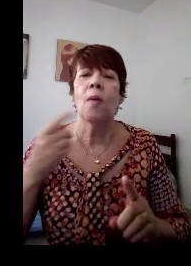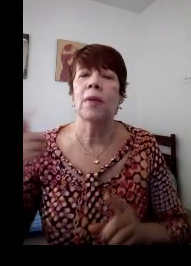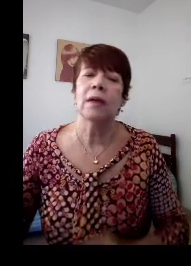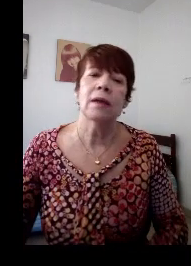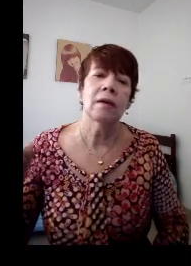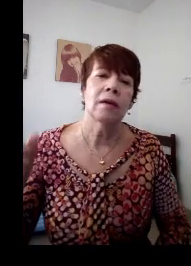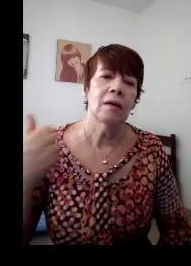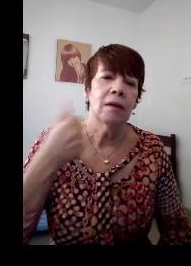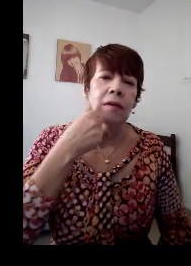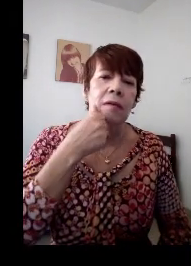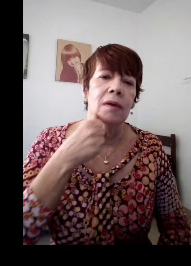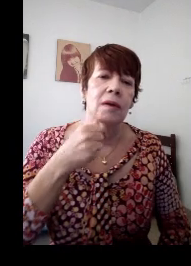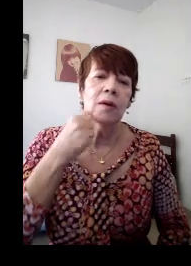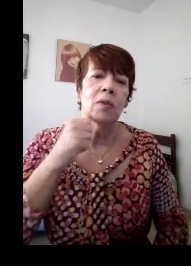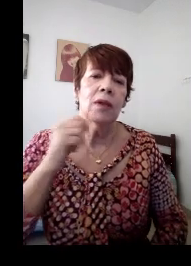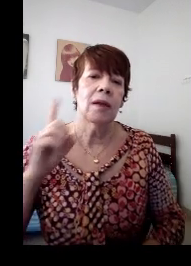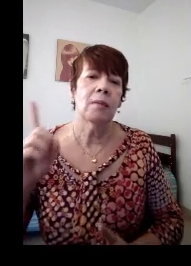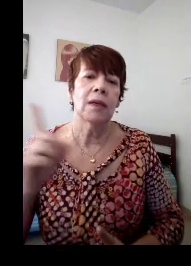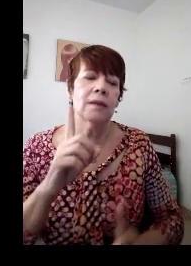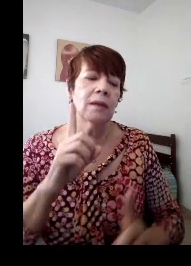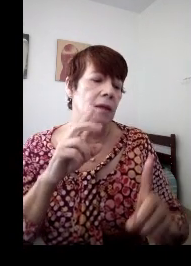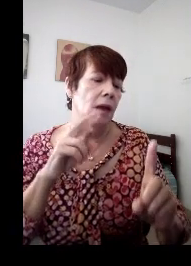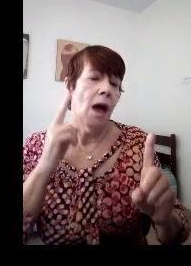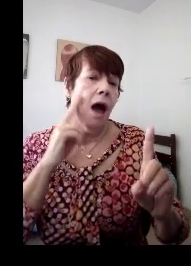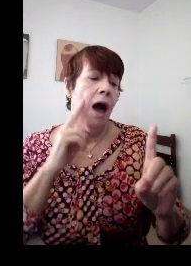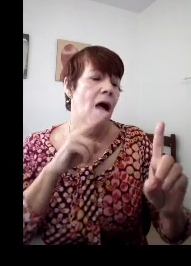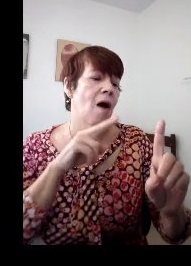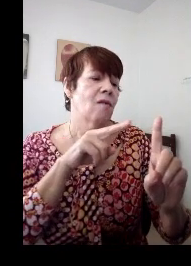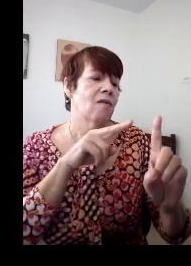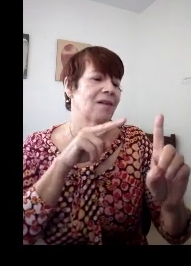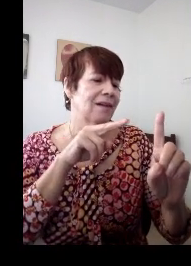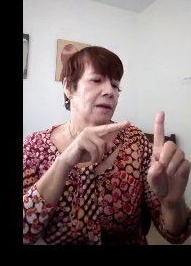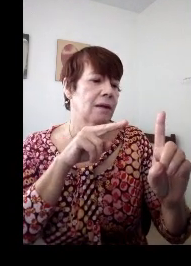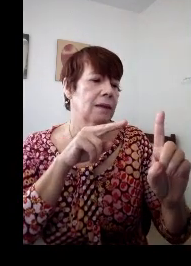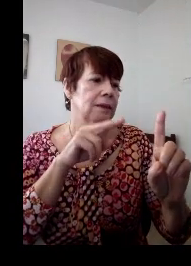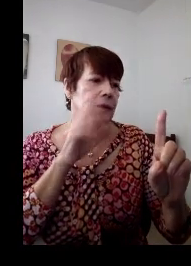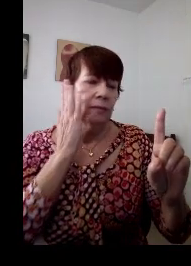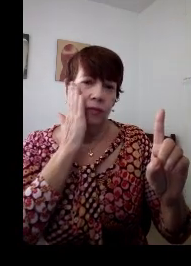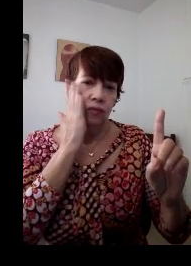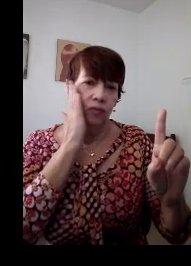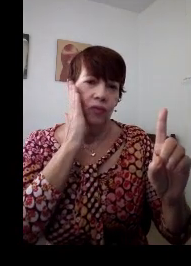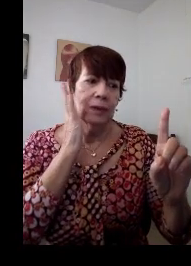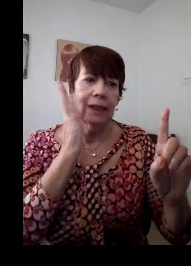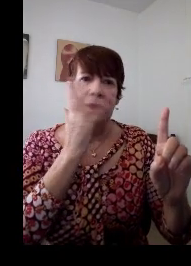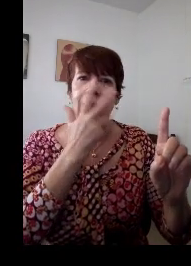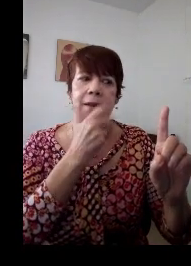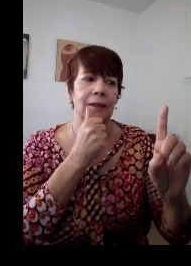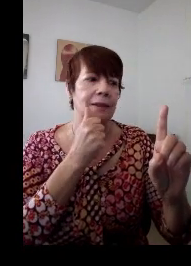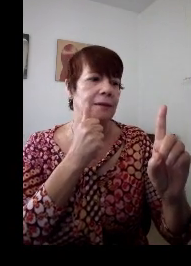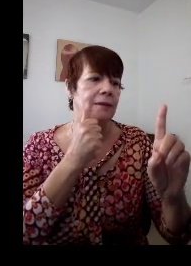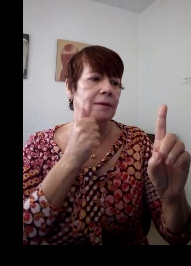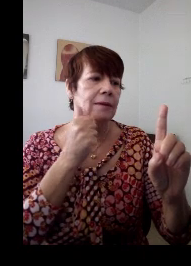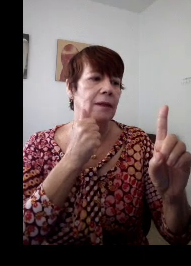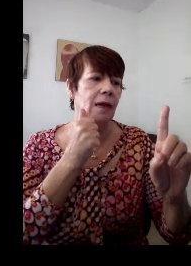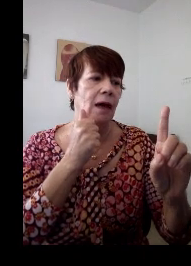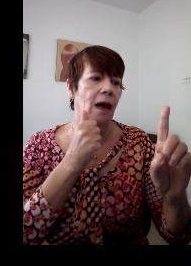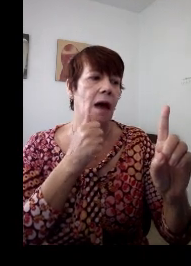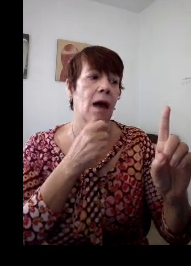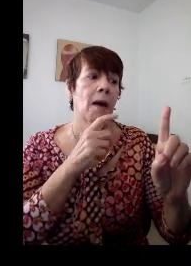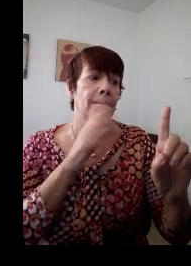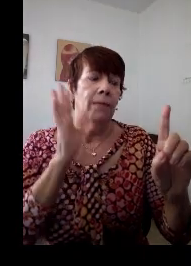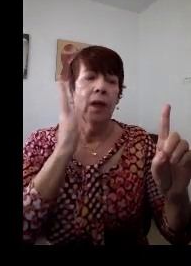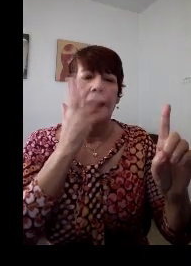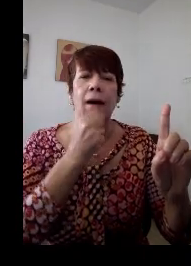só um pouquinho, depois isso passa. Não, nem um pouquinho, porque